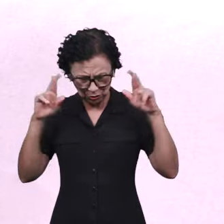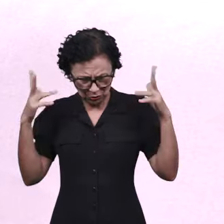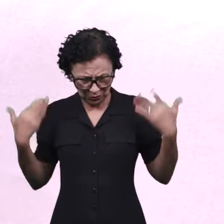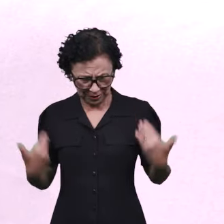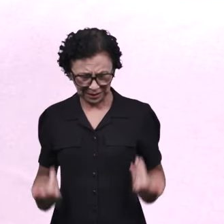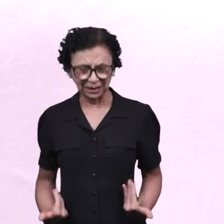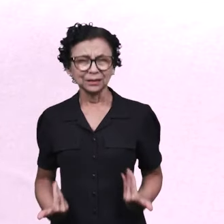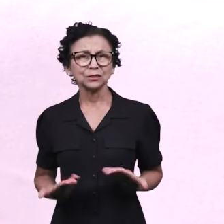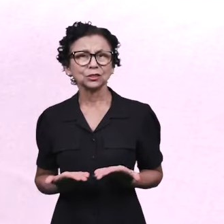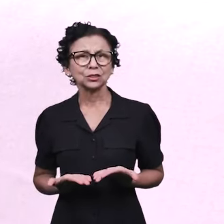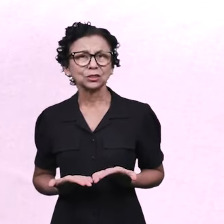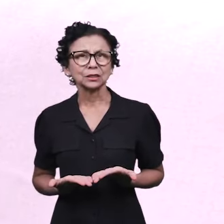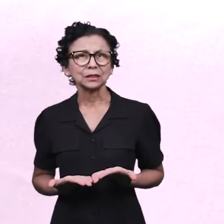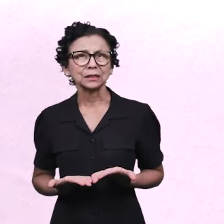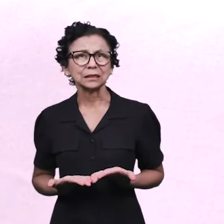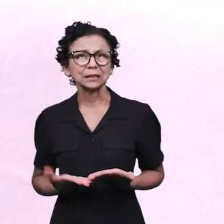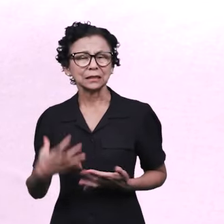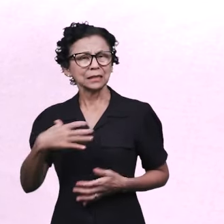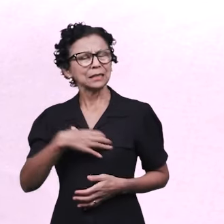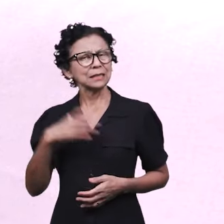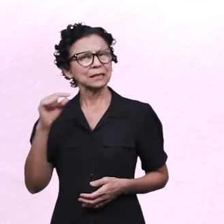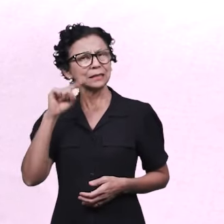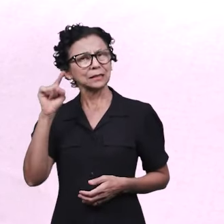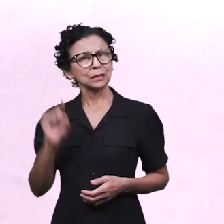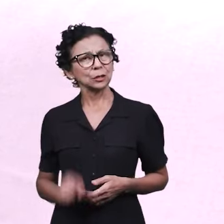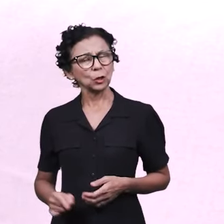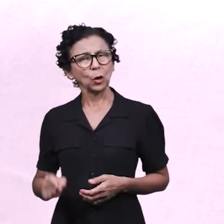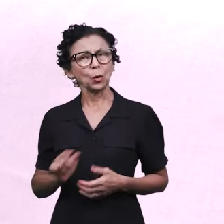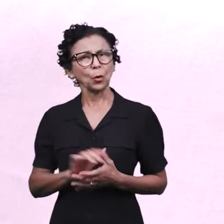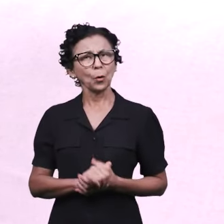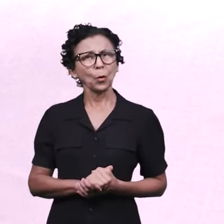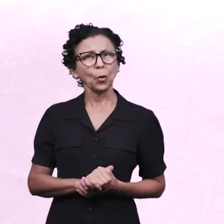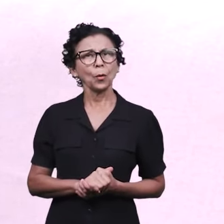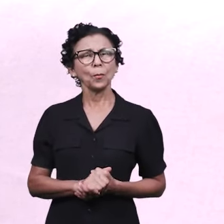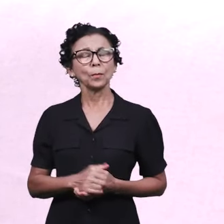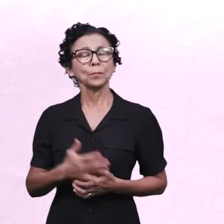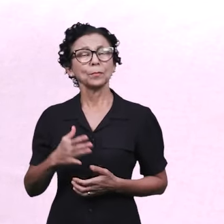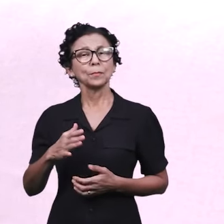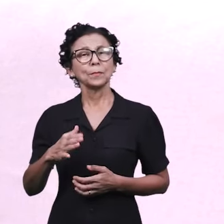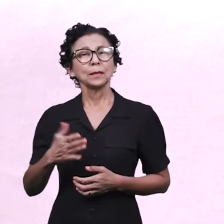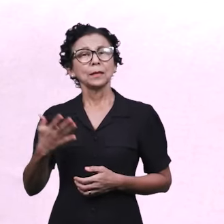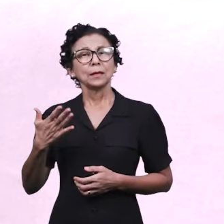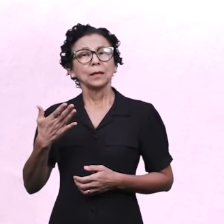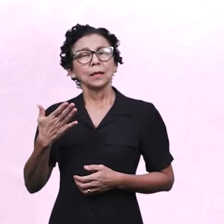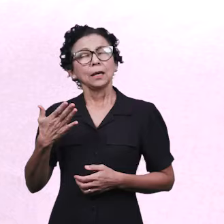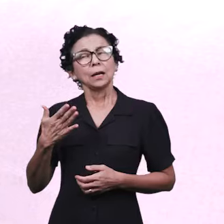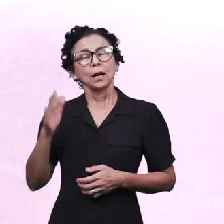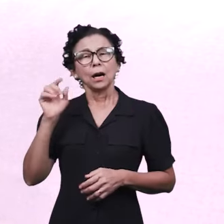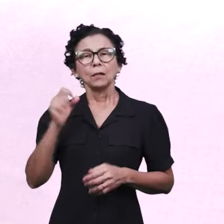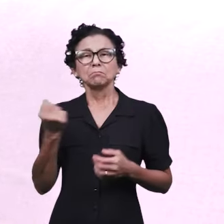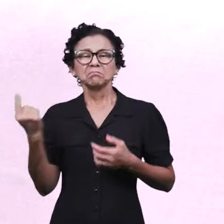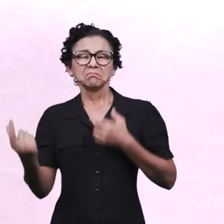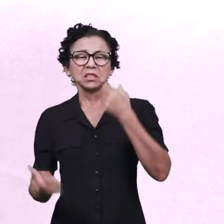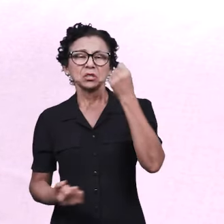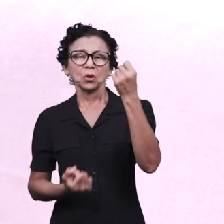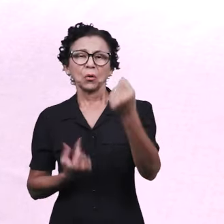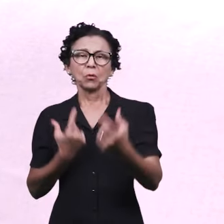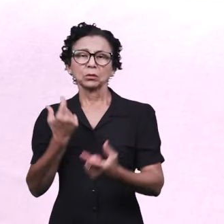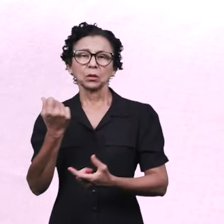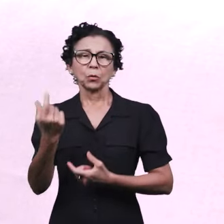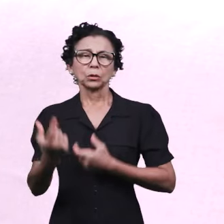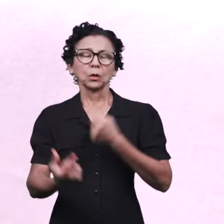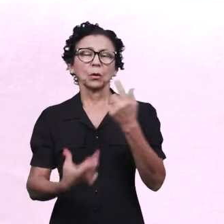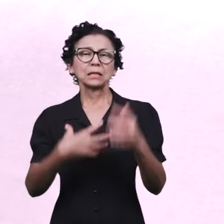eh apesar de não serem tão intensos desde a minha puberdade eu já apresentava por que que eu da minha